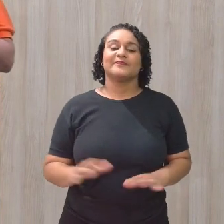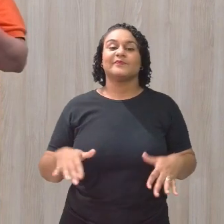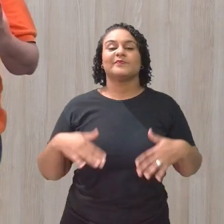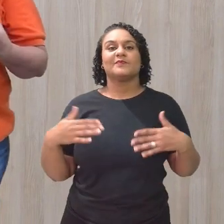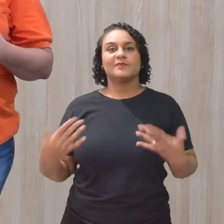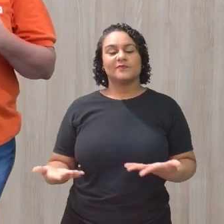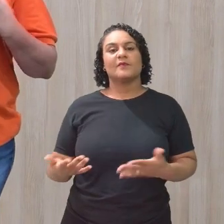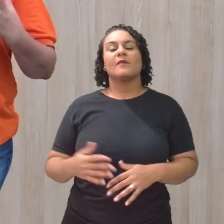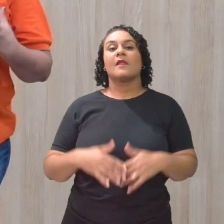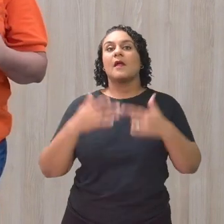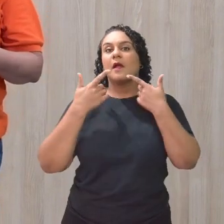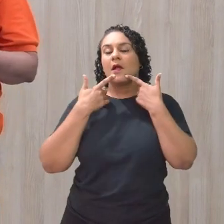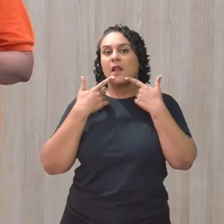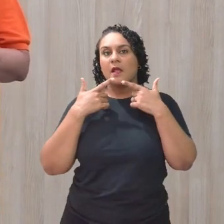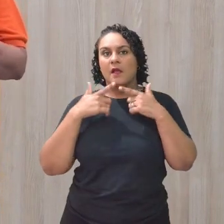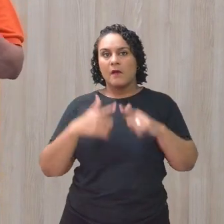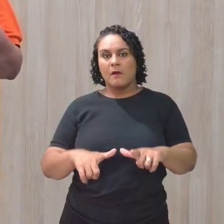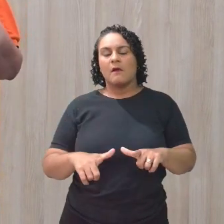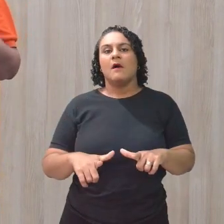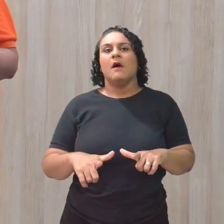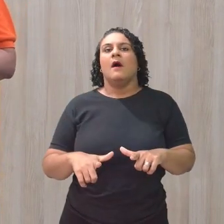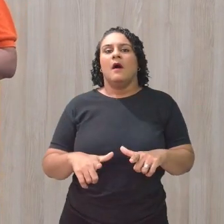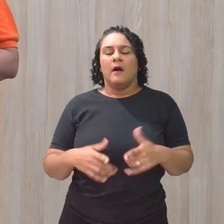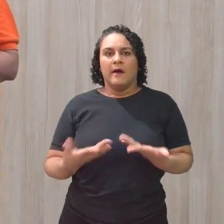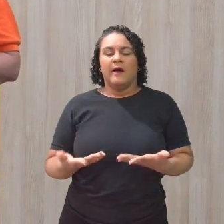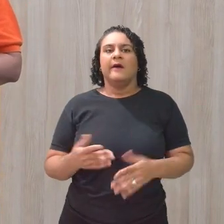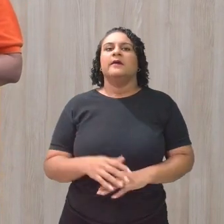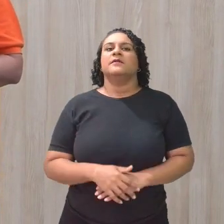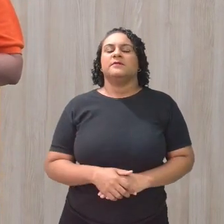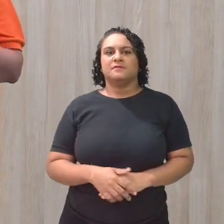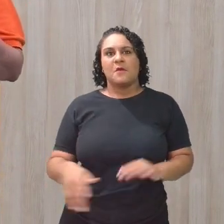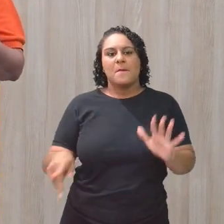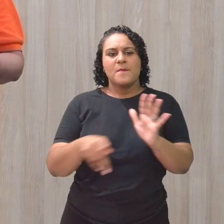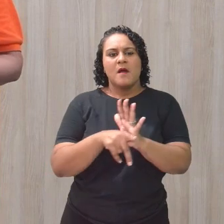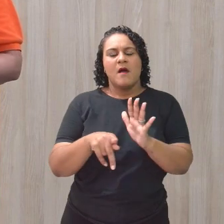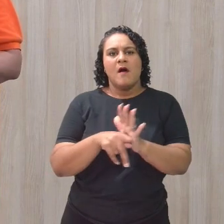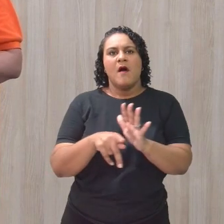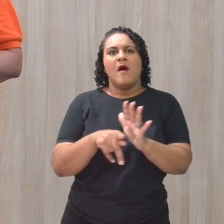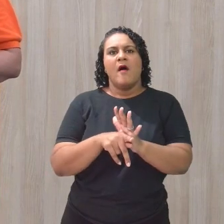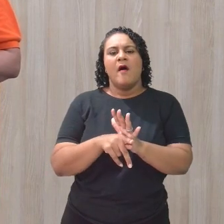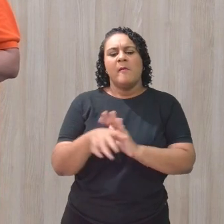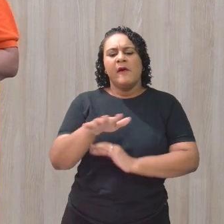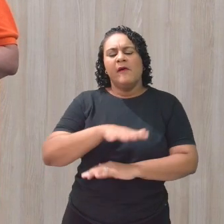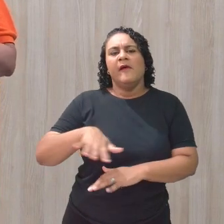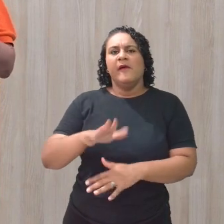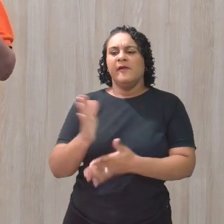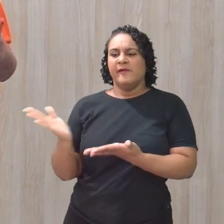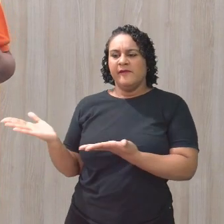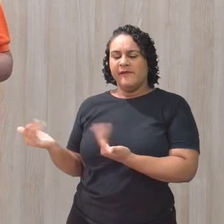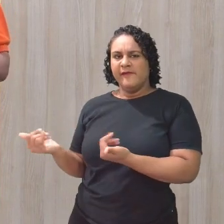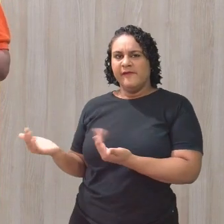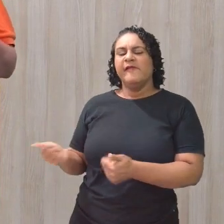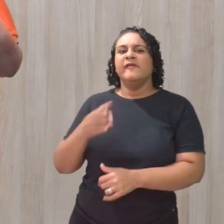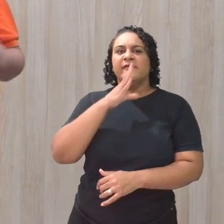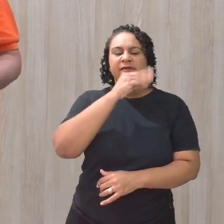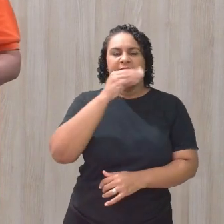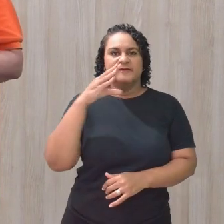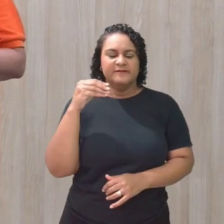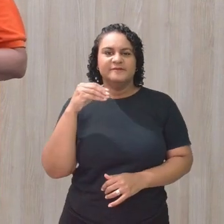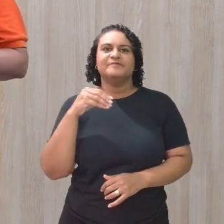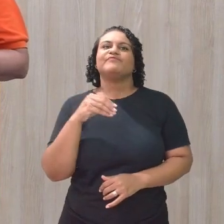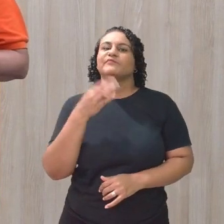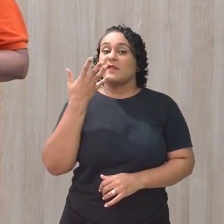essa linguagem é falada, não é? Muito no meio dos jovens, dos adolescentes, das crianças que